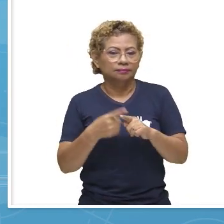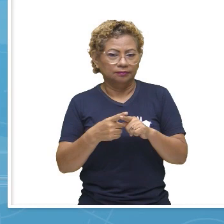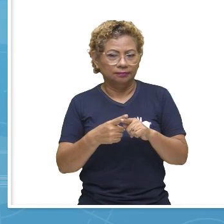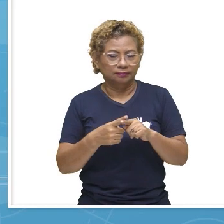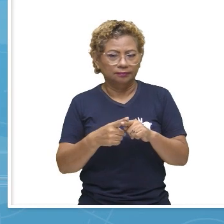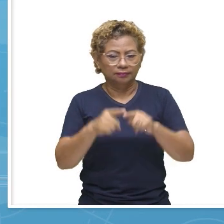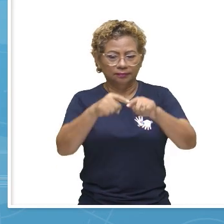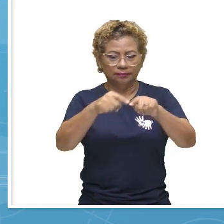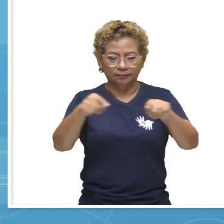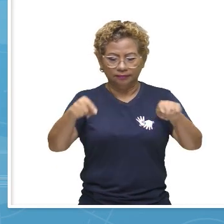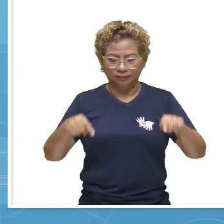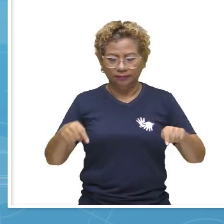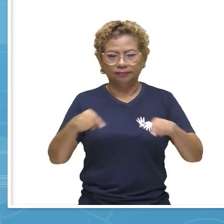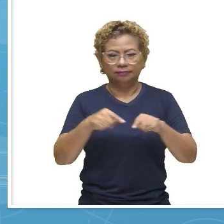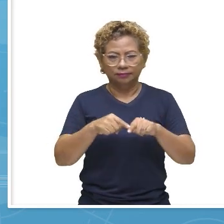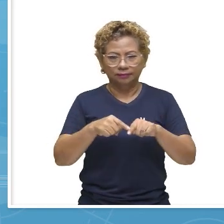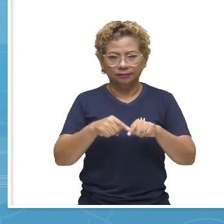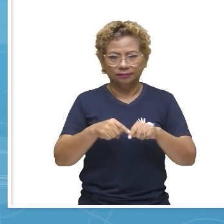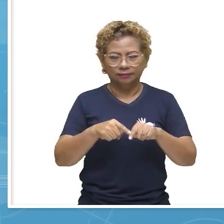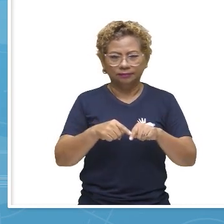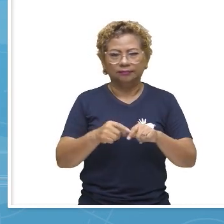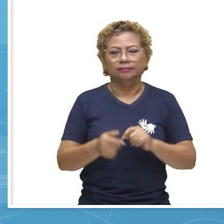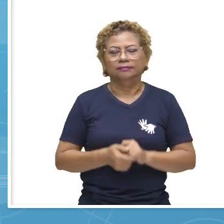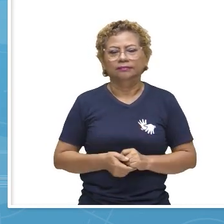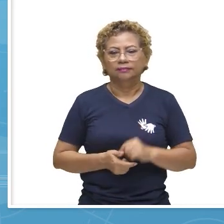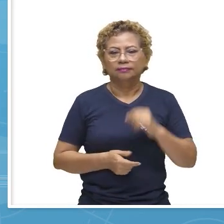quadrado, né? Então, esse quadrado menor aqui,